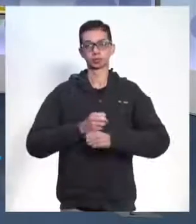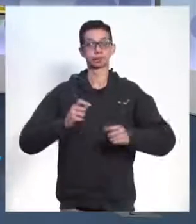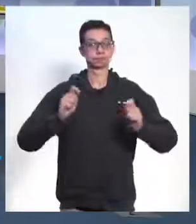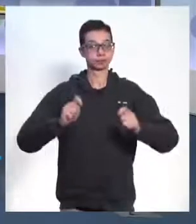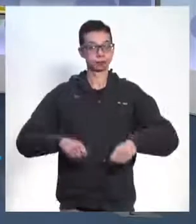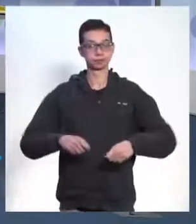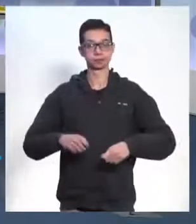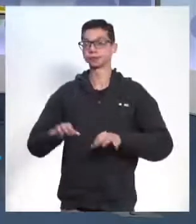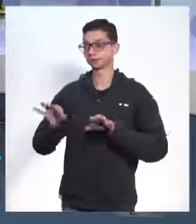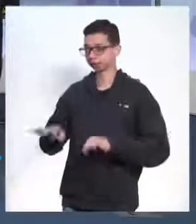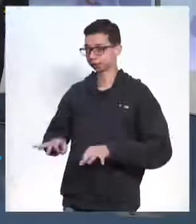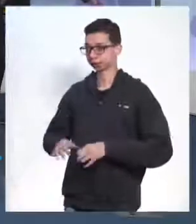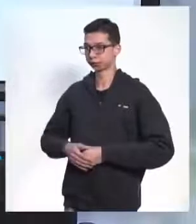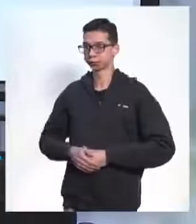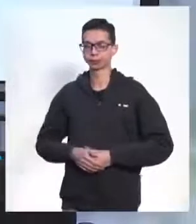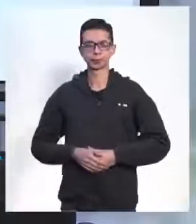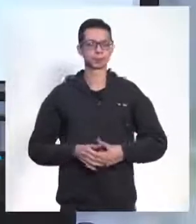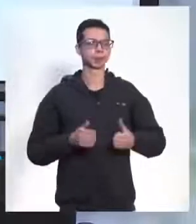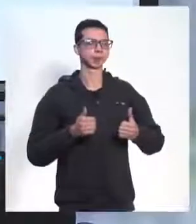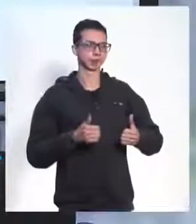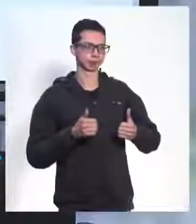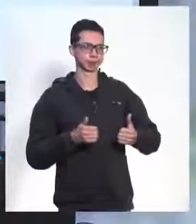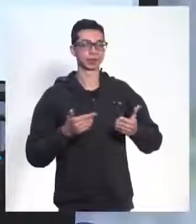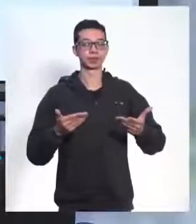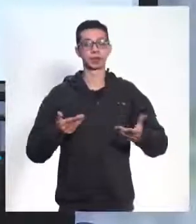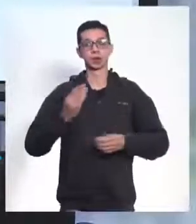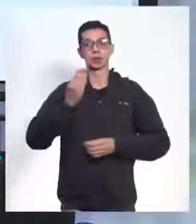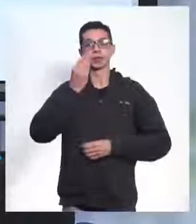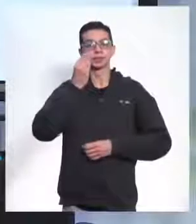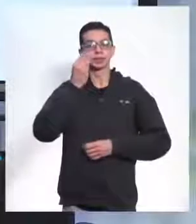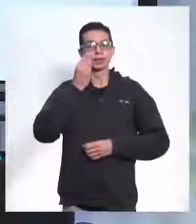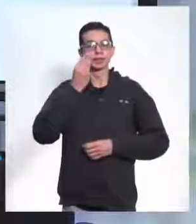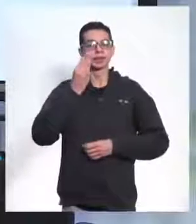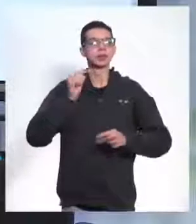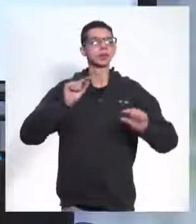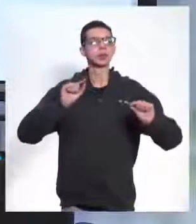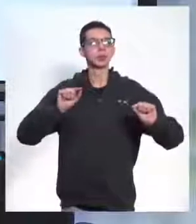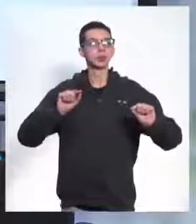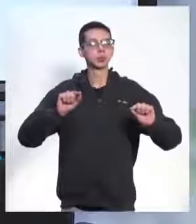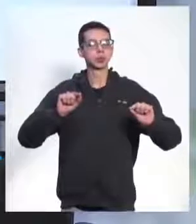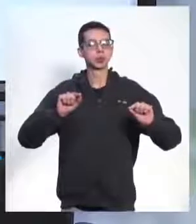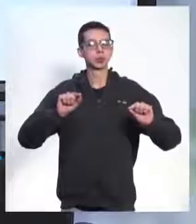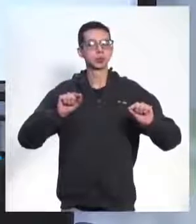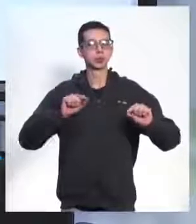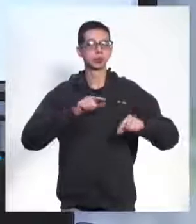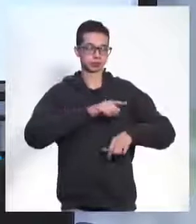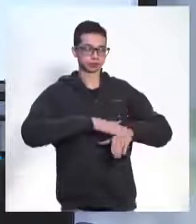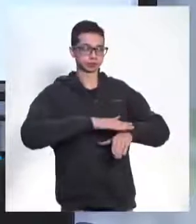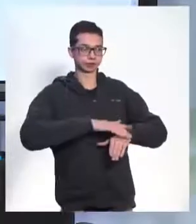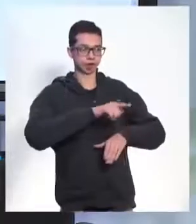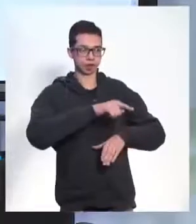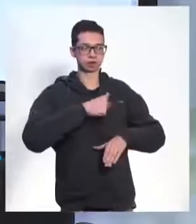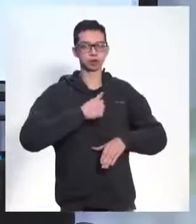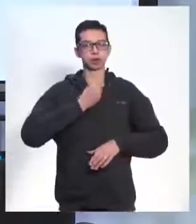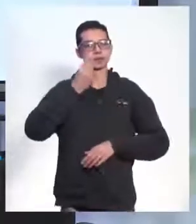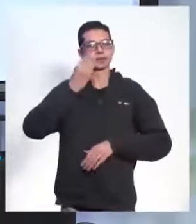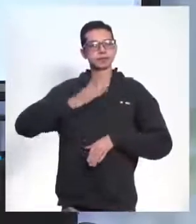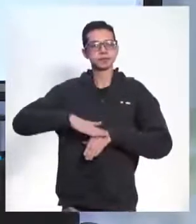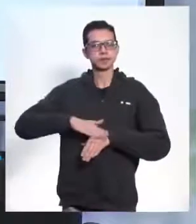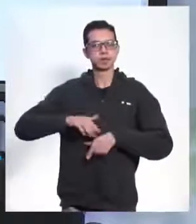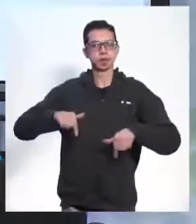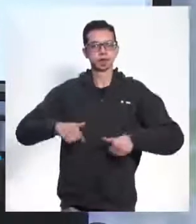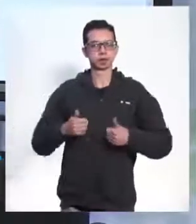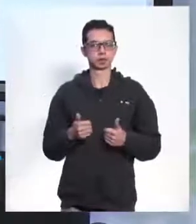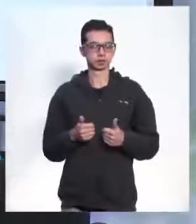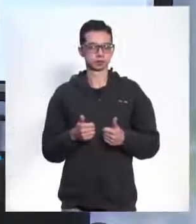então vamos tentar ver, né, Ale? Vamos colocar da seguinte forma. Você faz aí e eu tento fazendo aqui, beleza? Beleza, Vamos aí começar... a gente